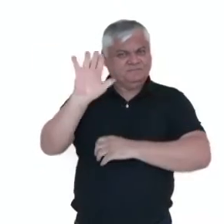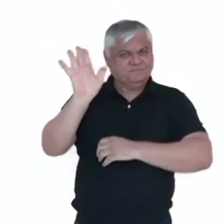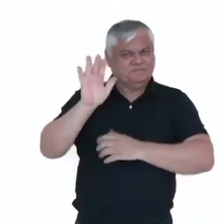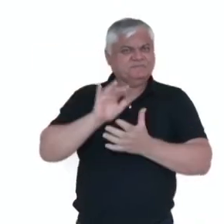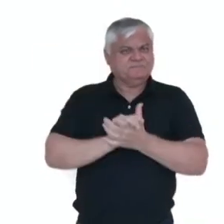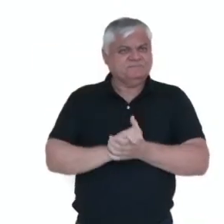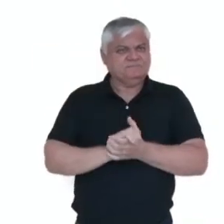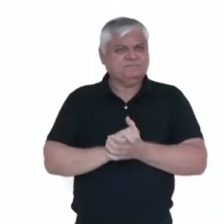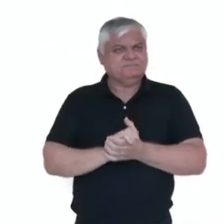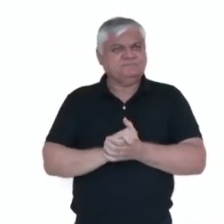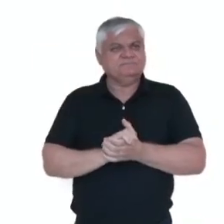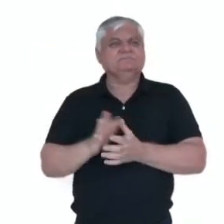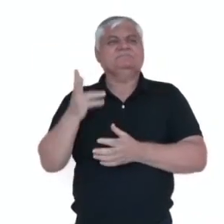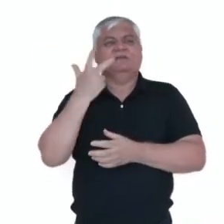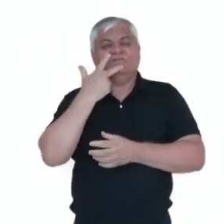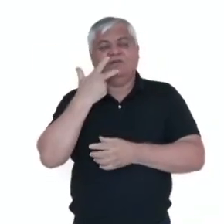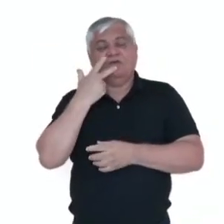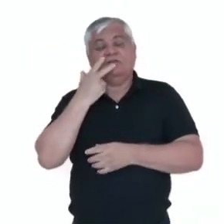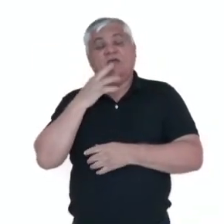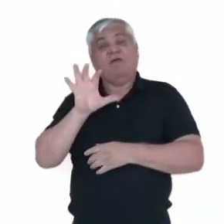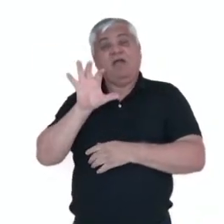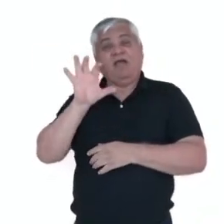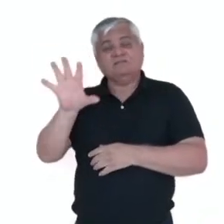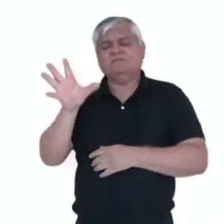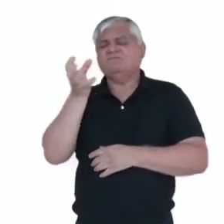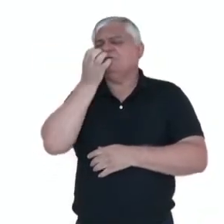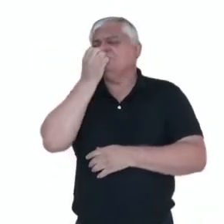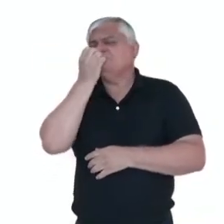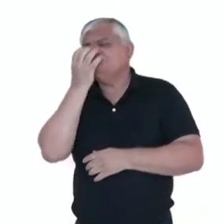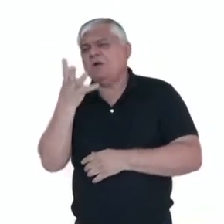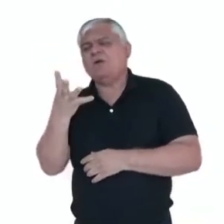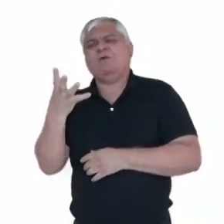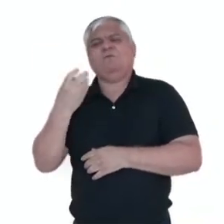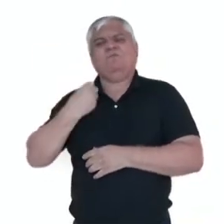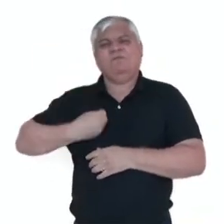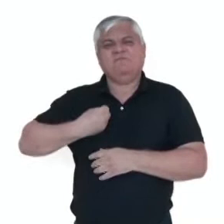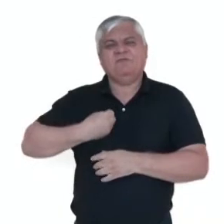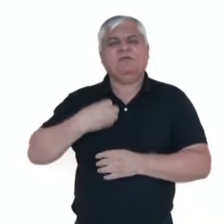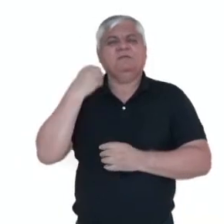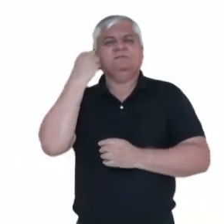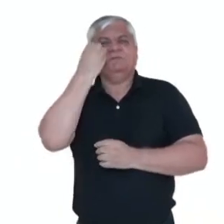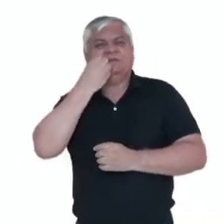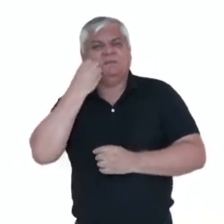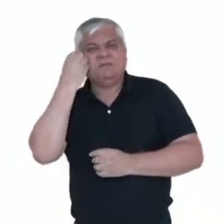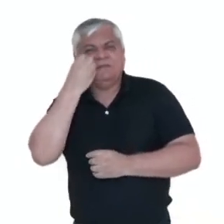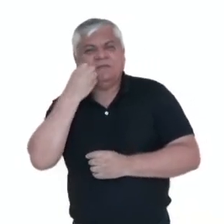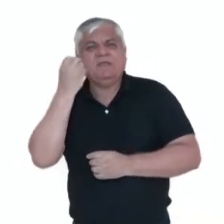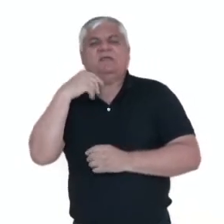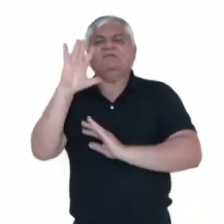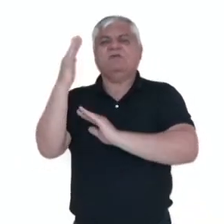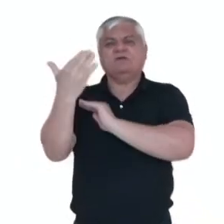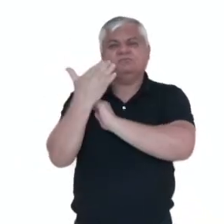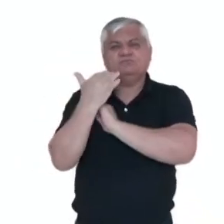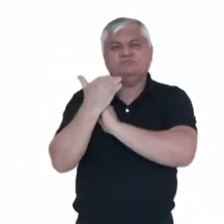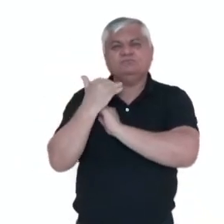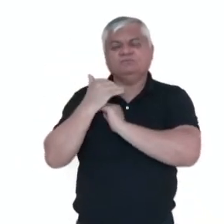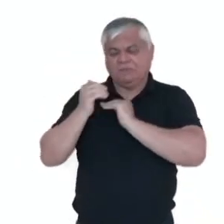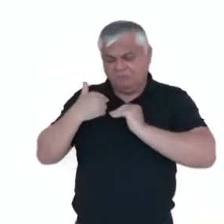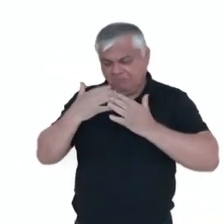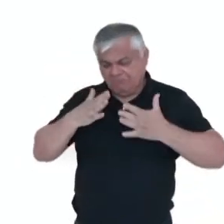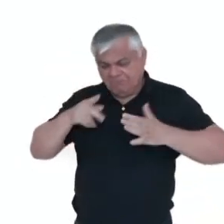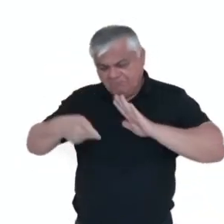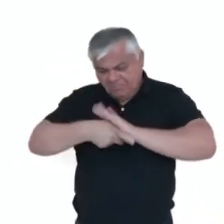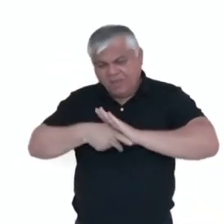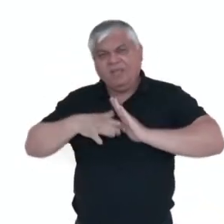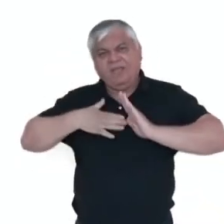Assim, podemos dizer que foi muito bom e espetacular viver essa experiência, que isso vai contribuir para o nosso